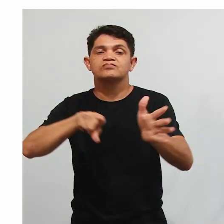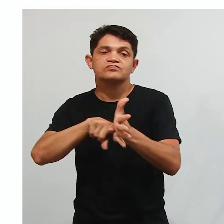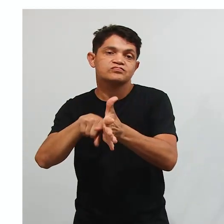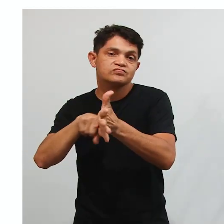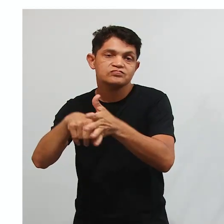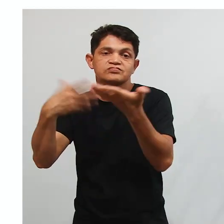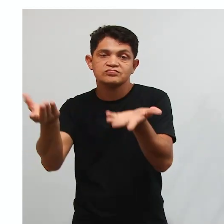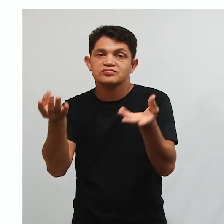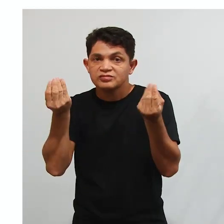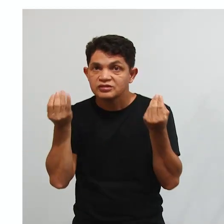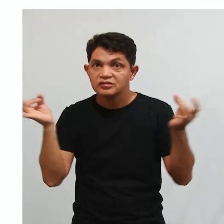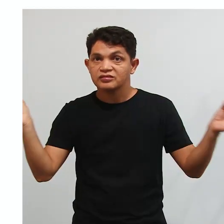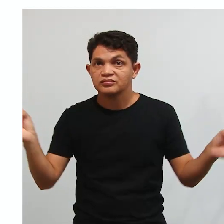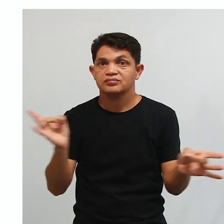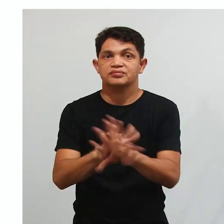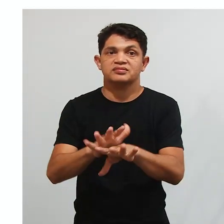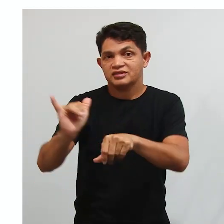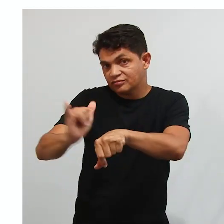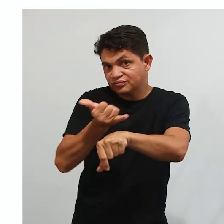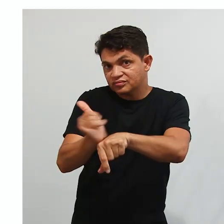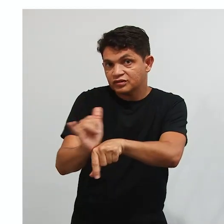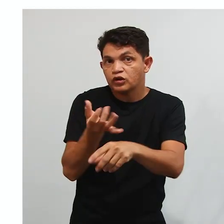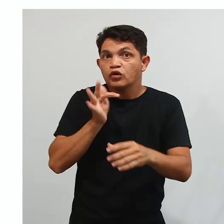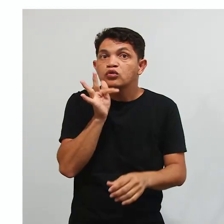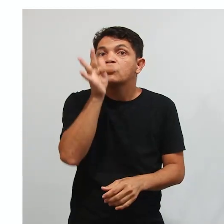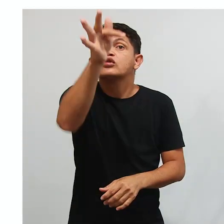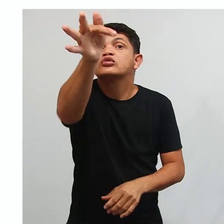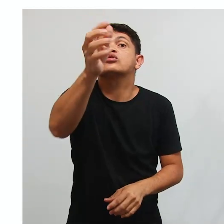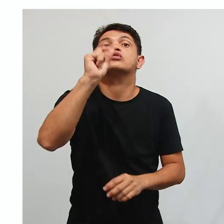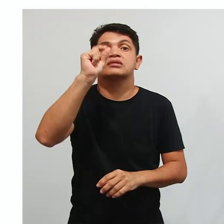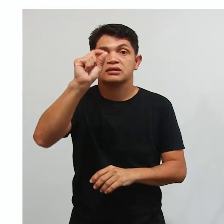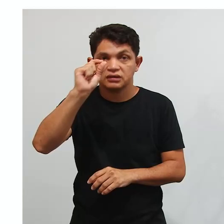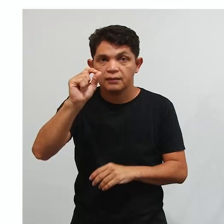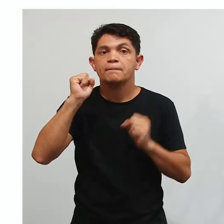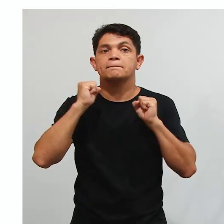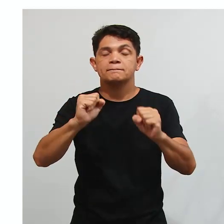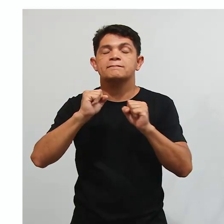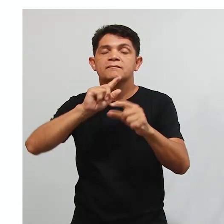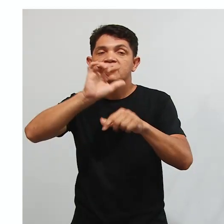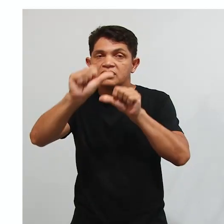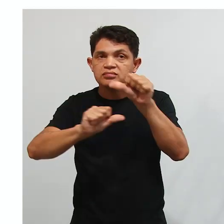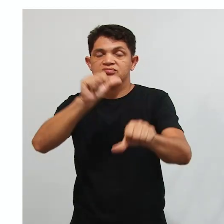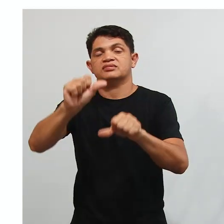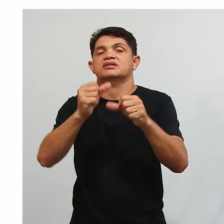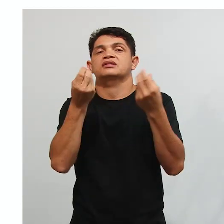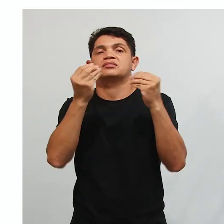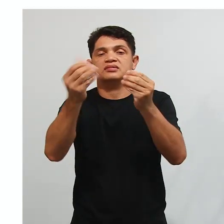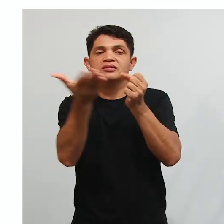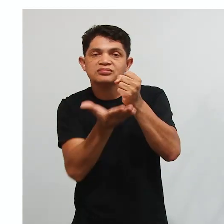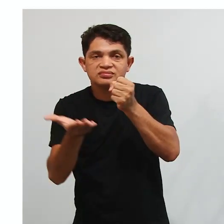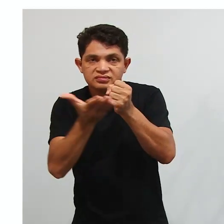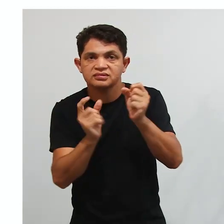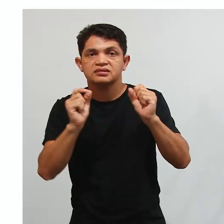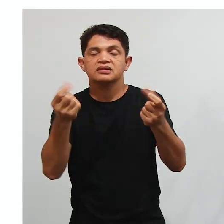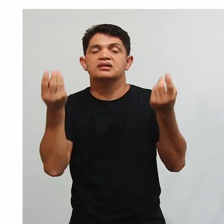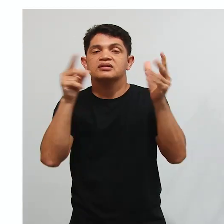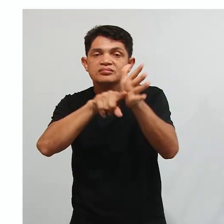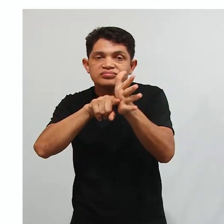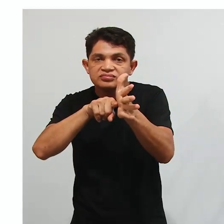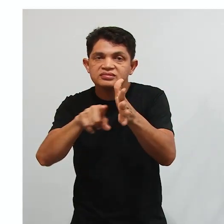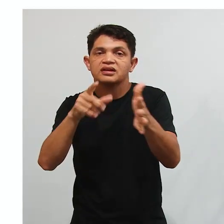sendo feita de forma estratégica para que no futuro ela vire uma pesquisa ela sirva de base para uma